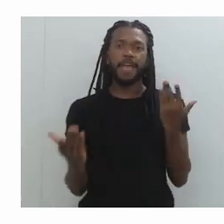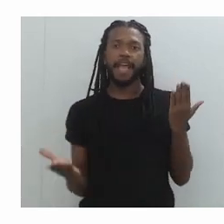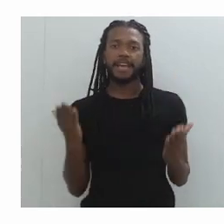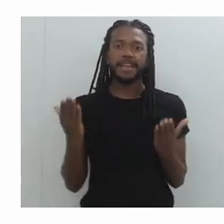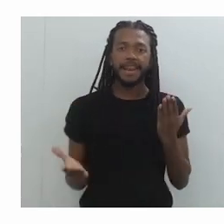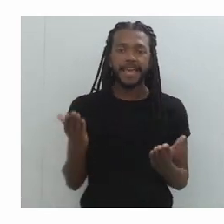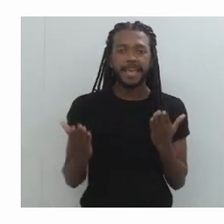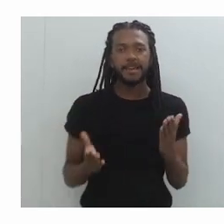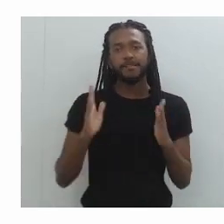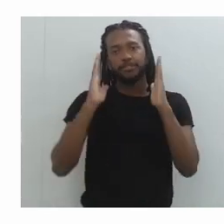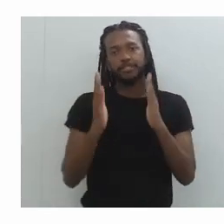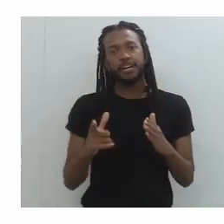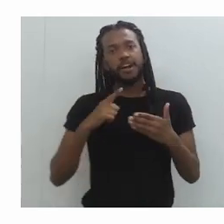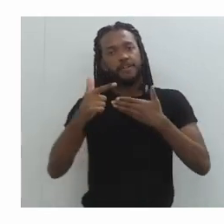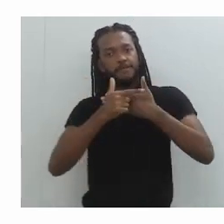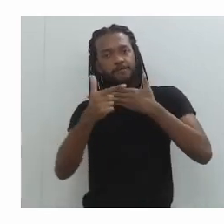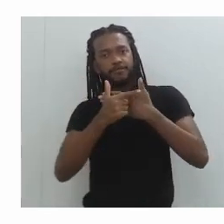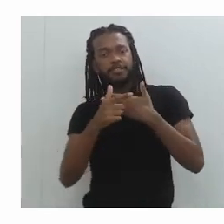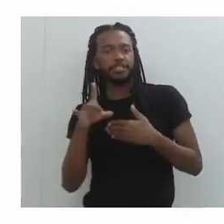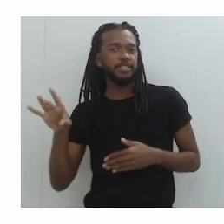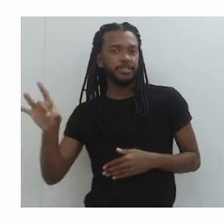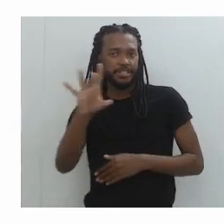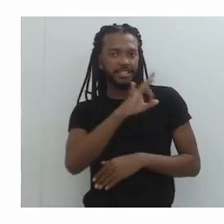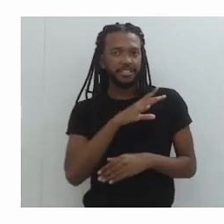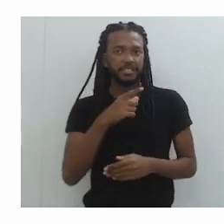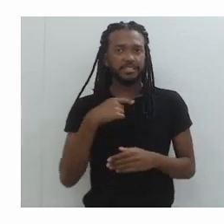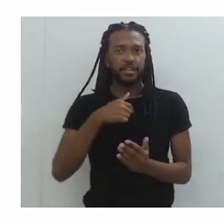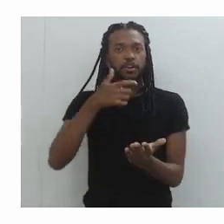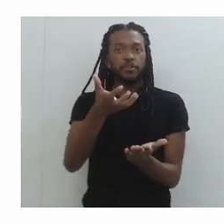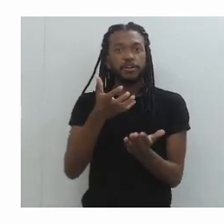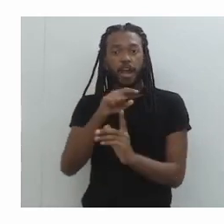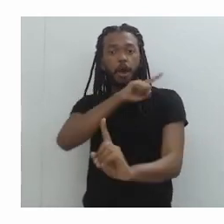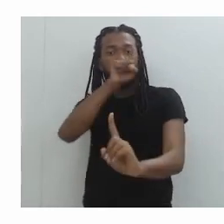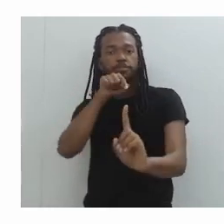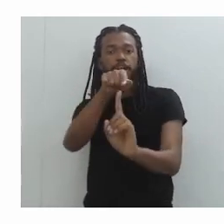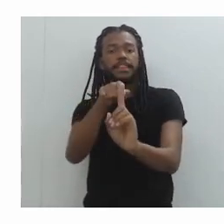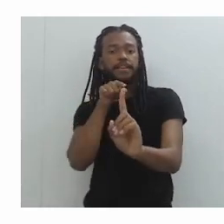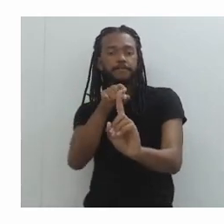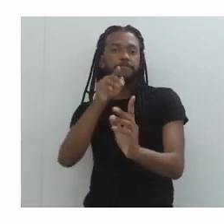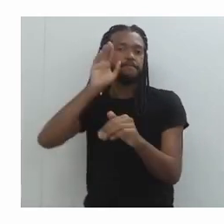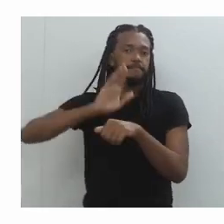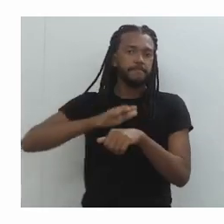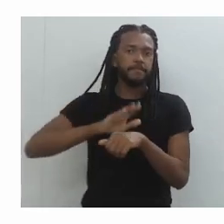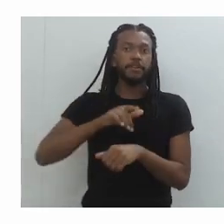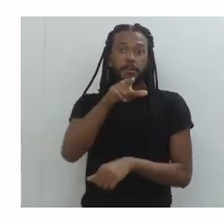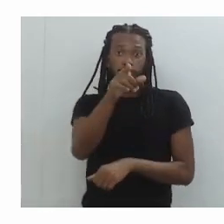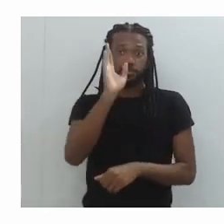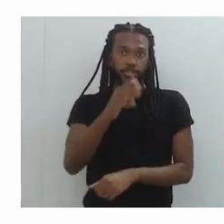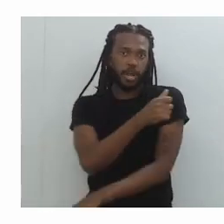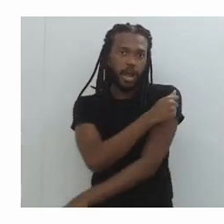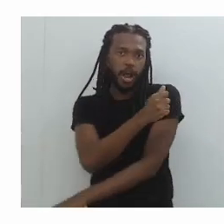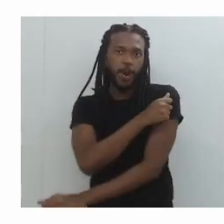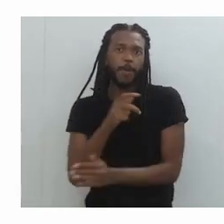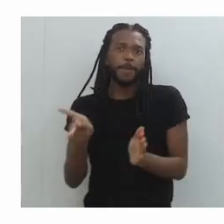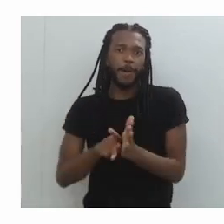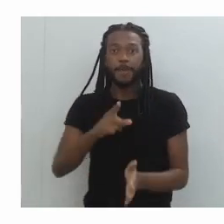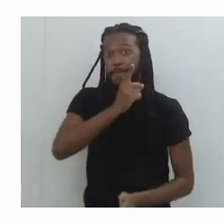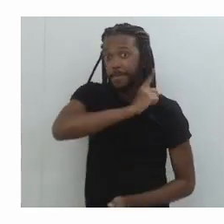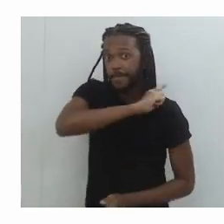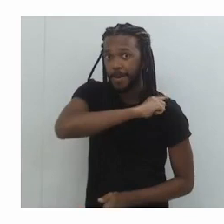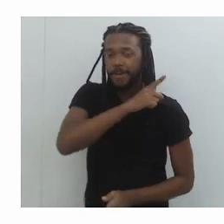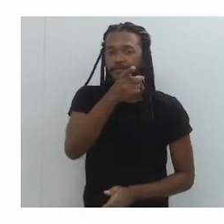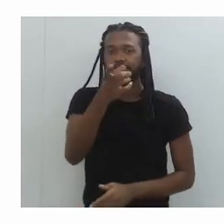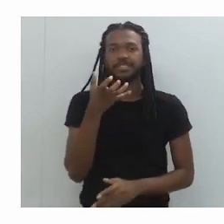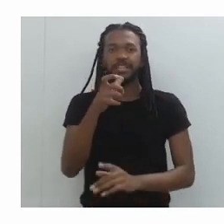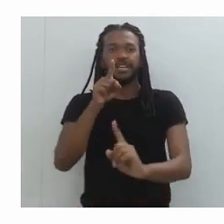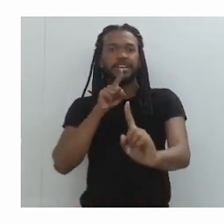equilíbrio, a própria função que ele tem. Eu preciso chegar a algum lugar. Vocês que são estudantes do primeiro ano, vocês têm que